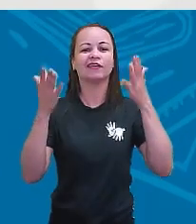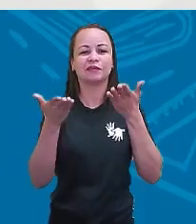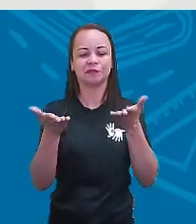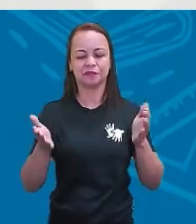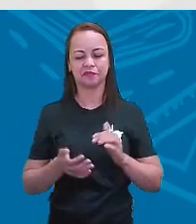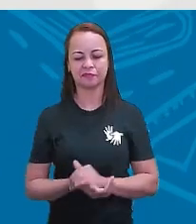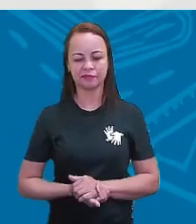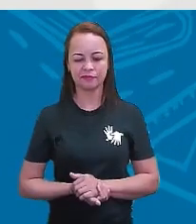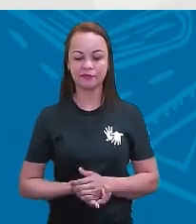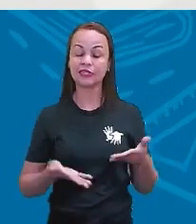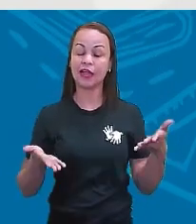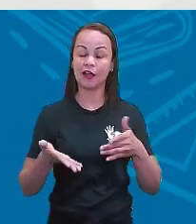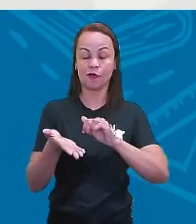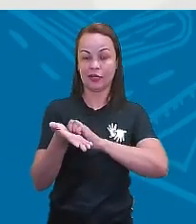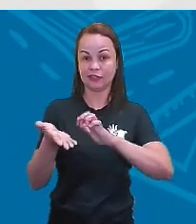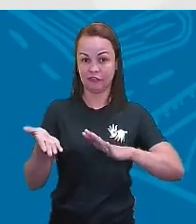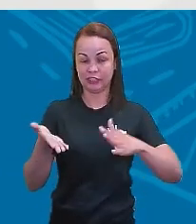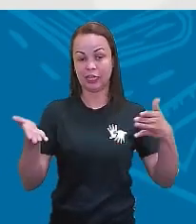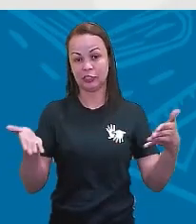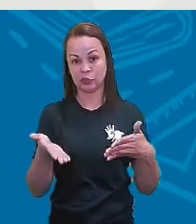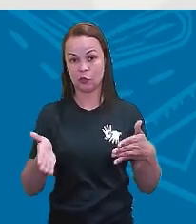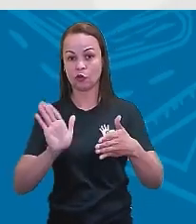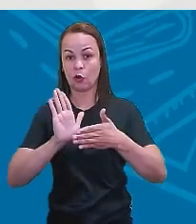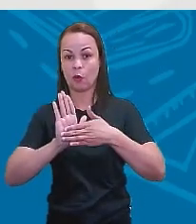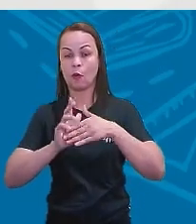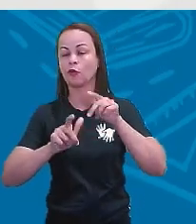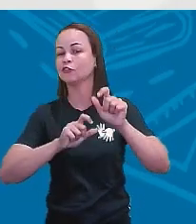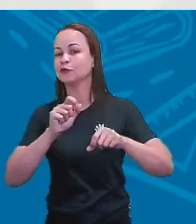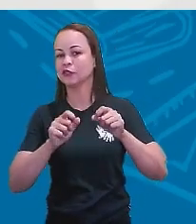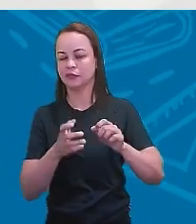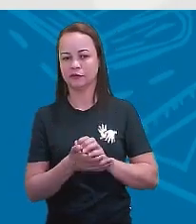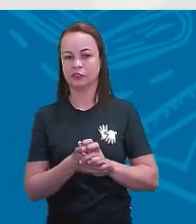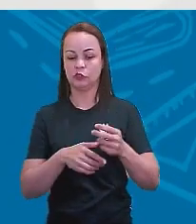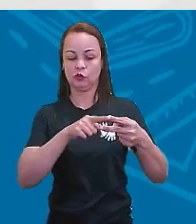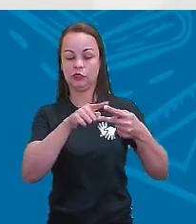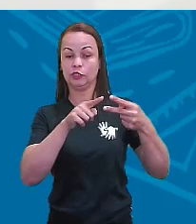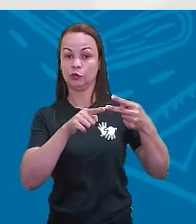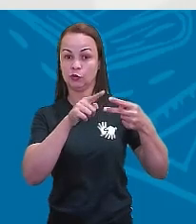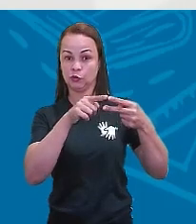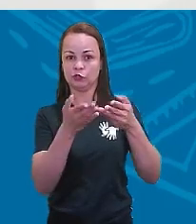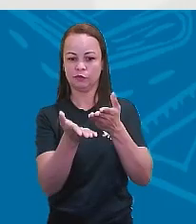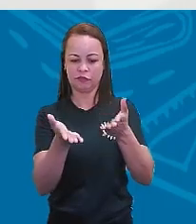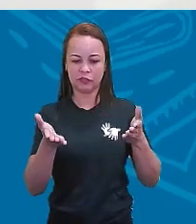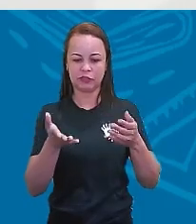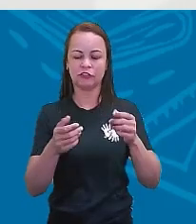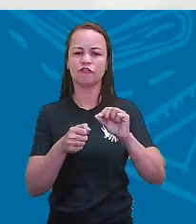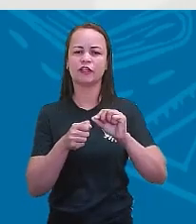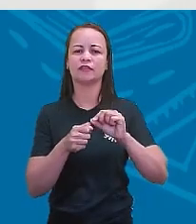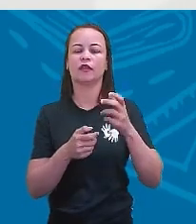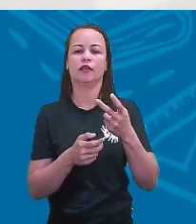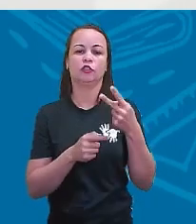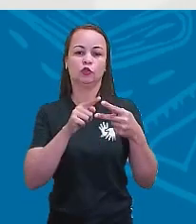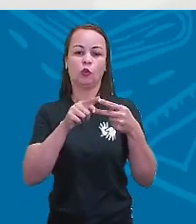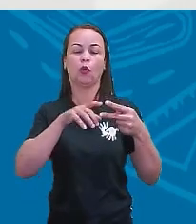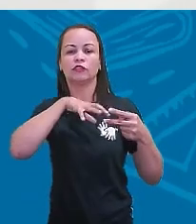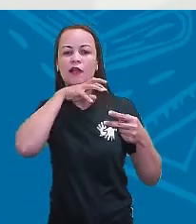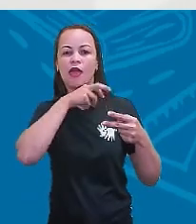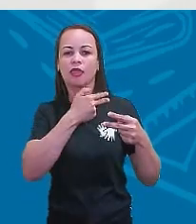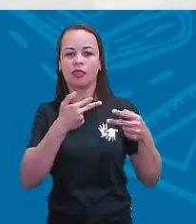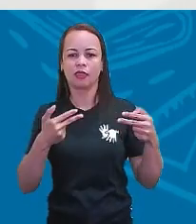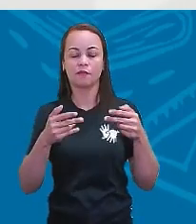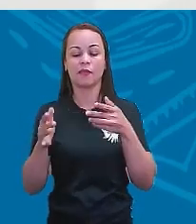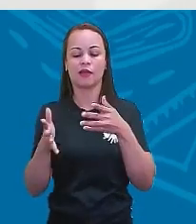nossa atividade de hoje, a nossa atividade proposta de hoje, que eu trouxe duas pra gente fazer dois animaizinhos